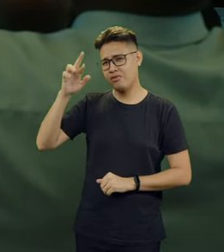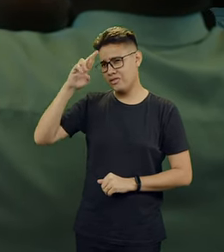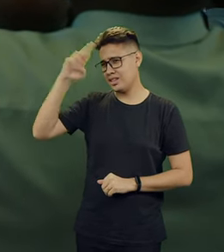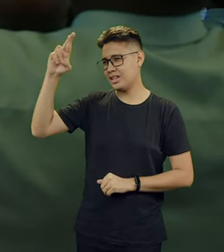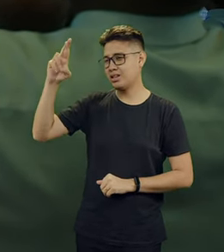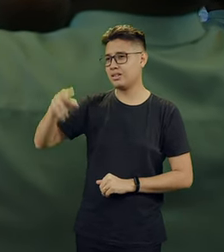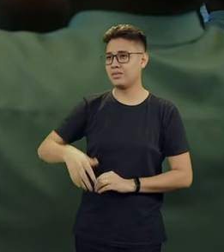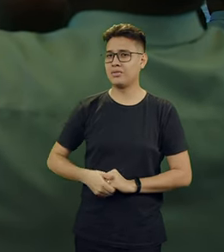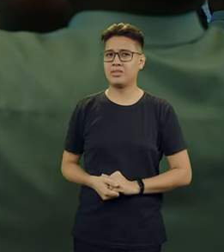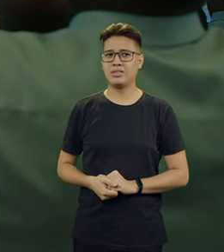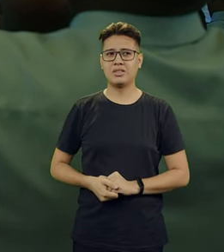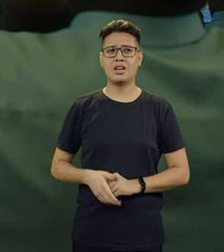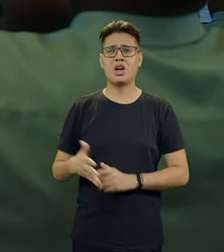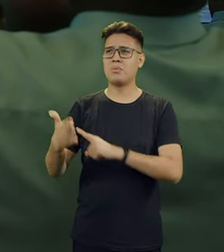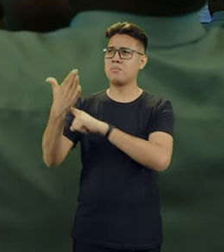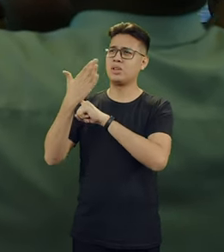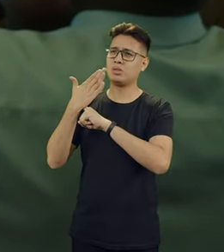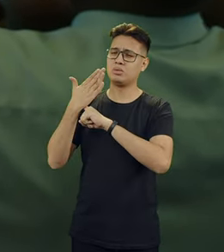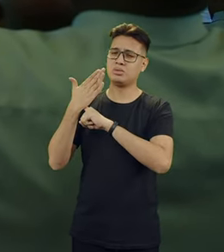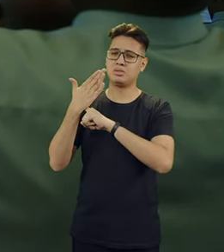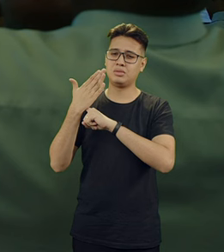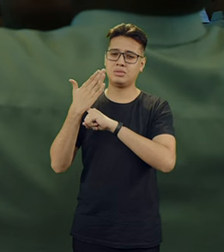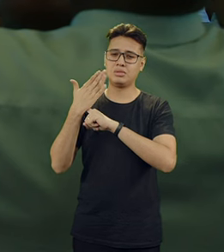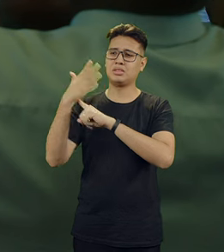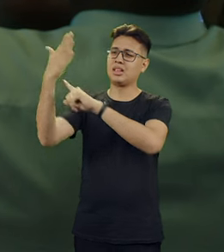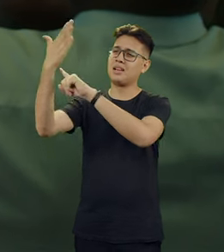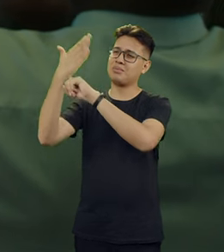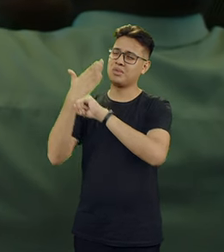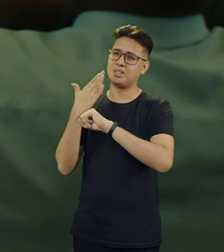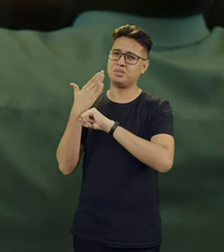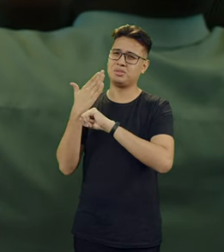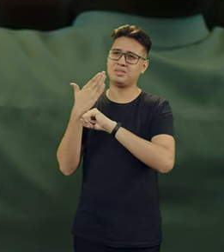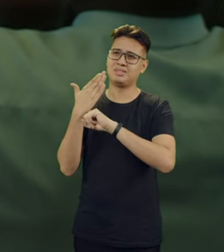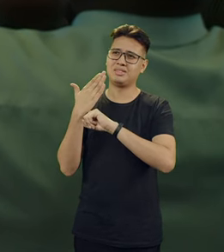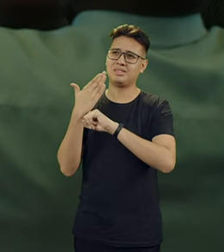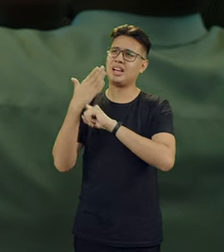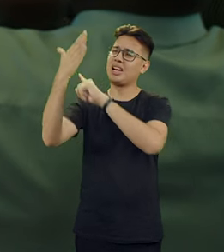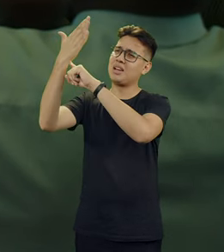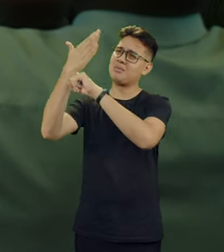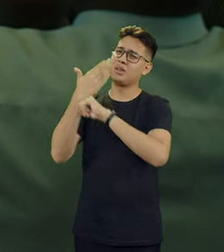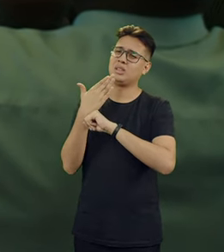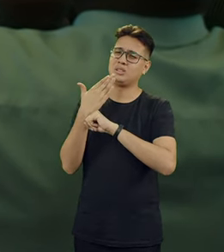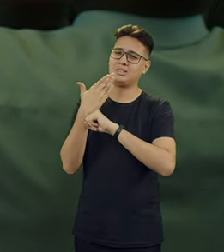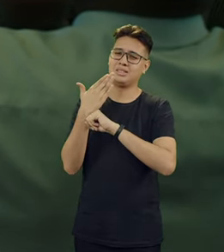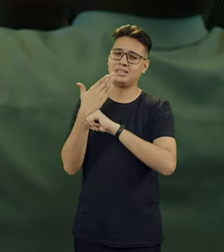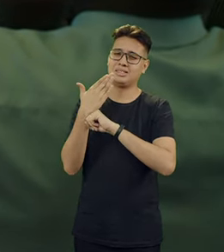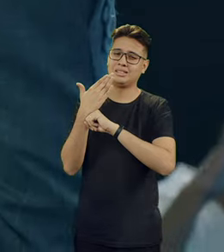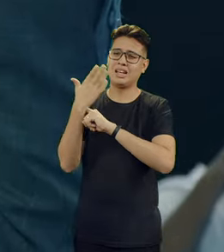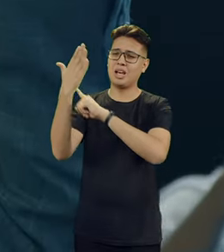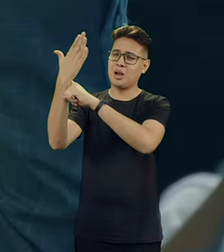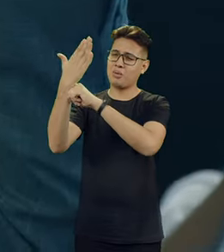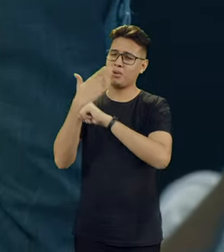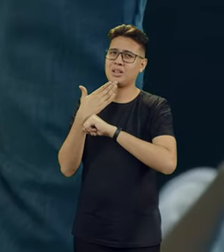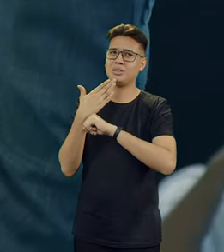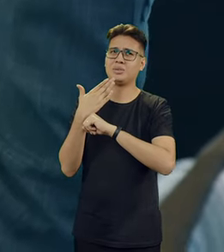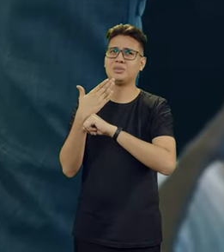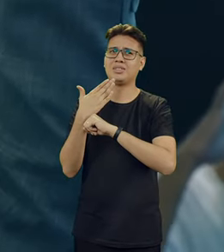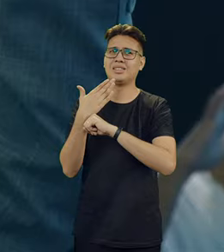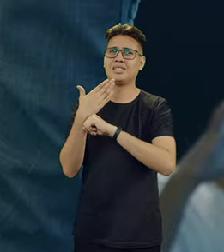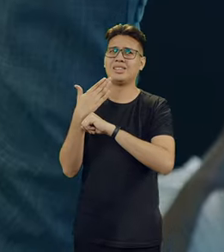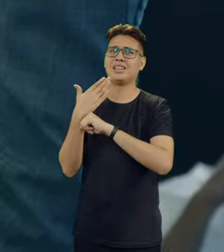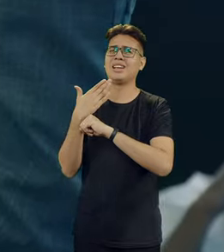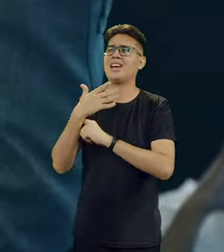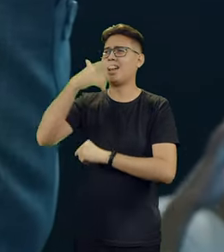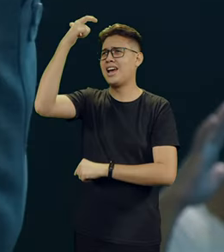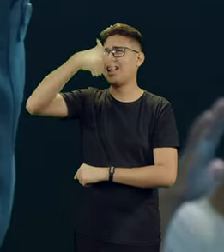Deus. Me ajuda. Me ajuda. Me ajuda. Me ajuda.